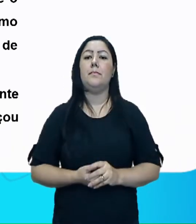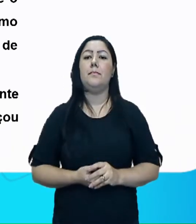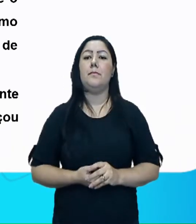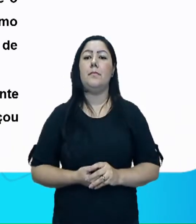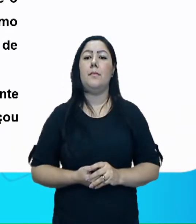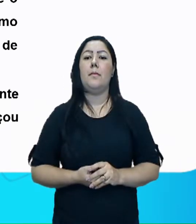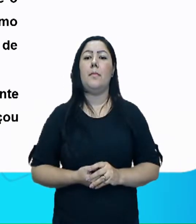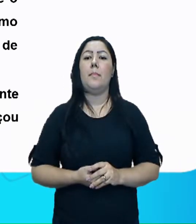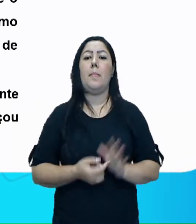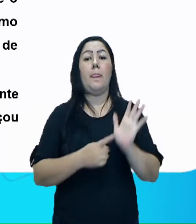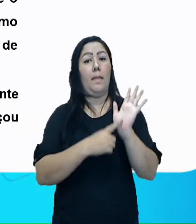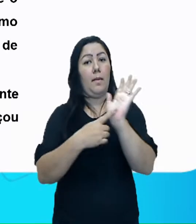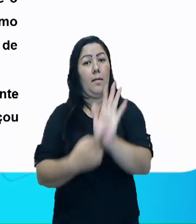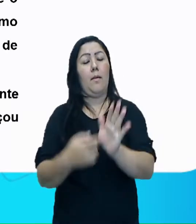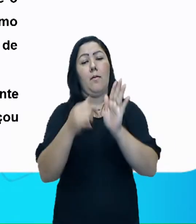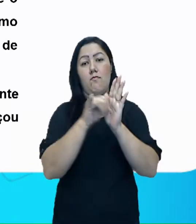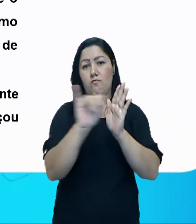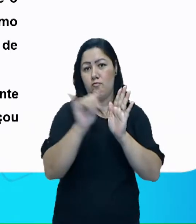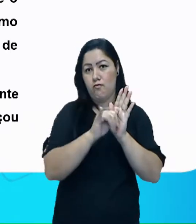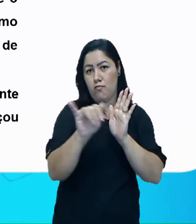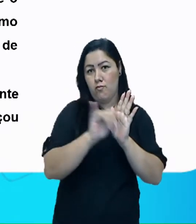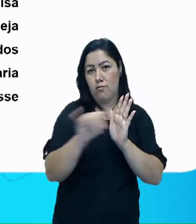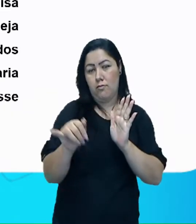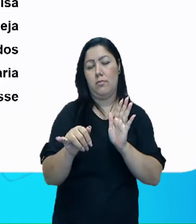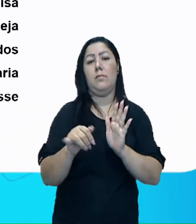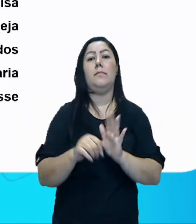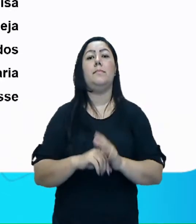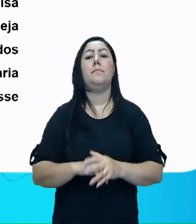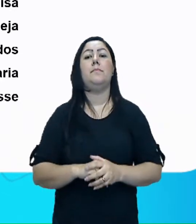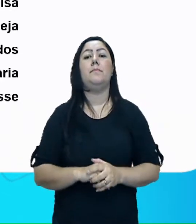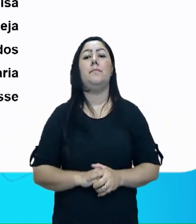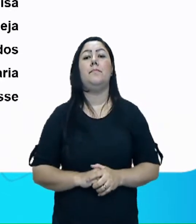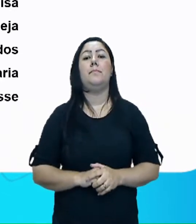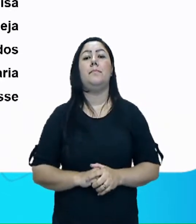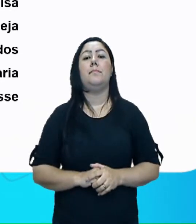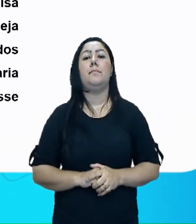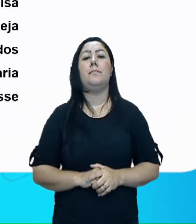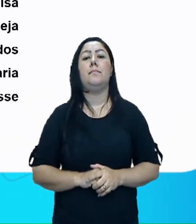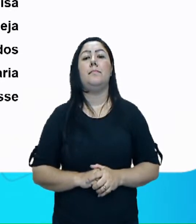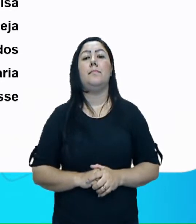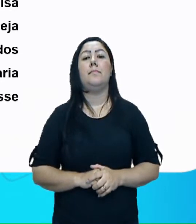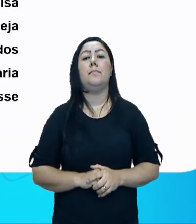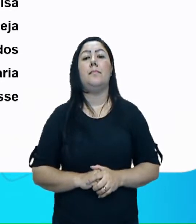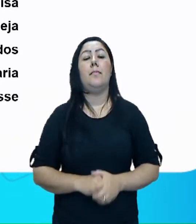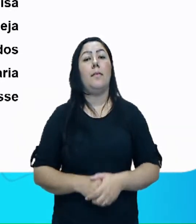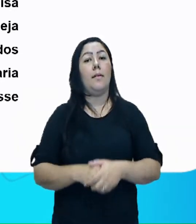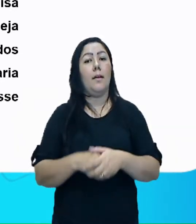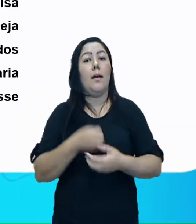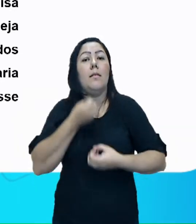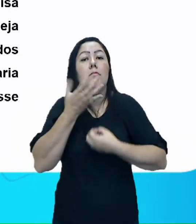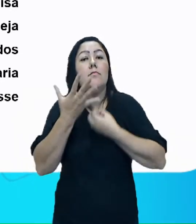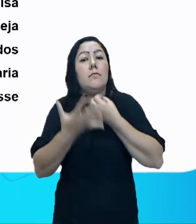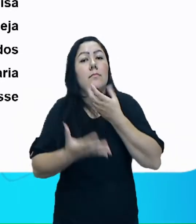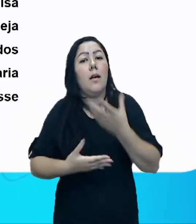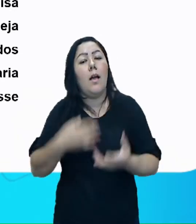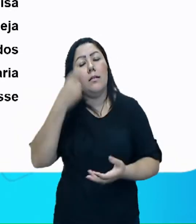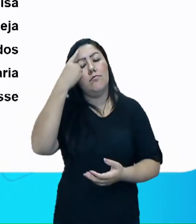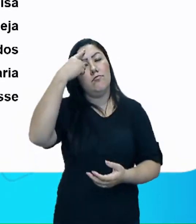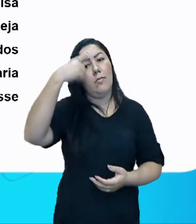Ele apresenta dados sobre o assunto e ele expressa a sua